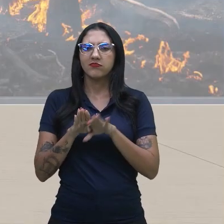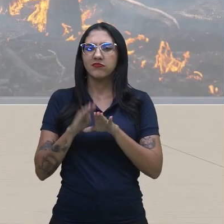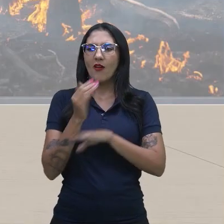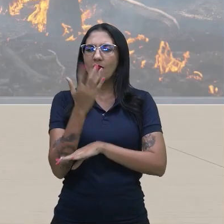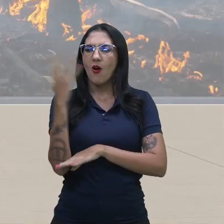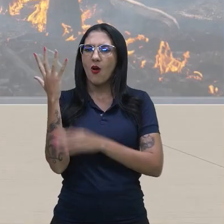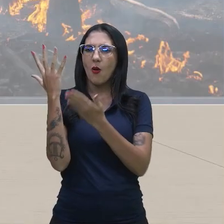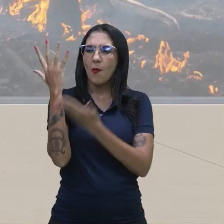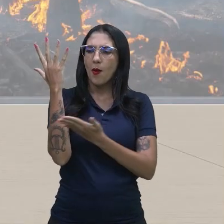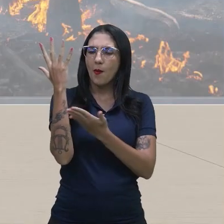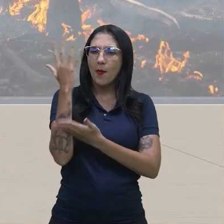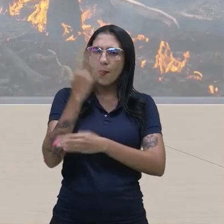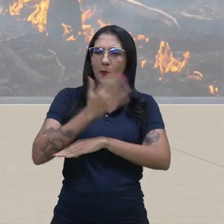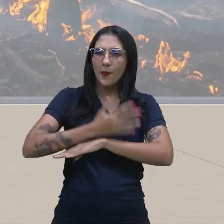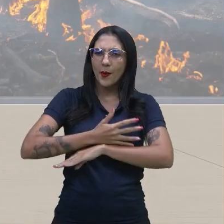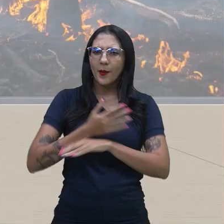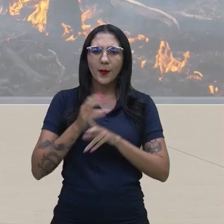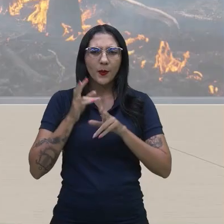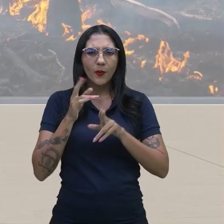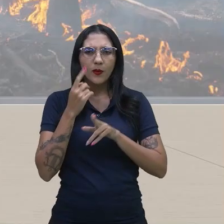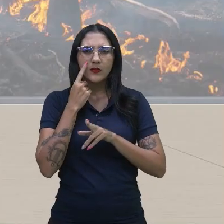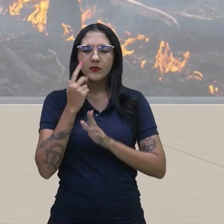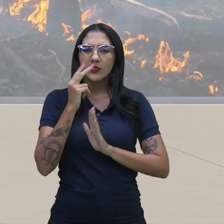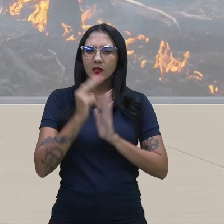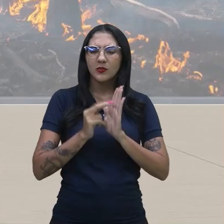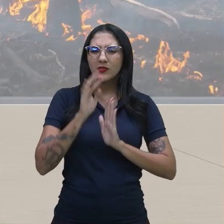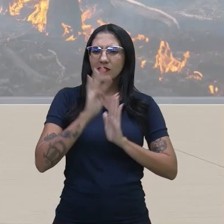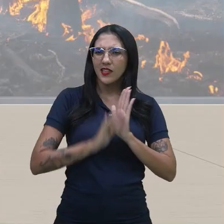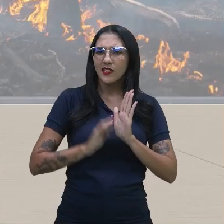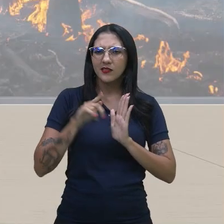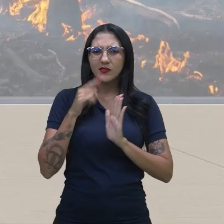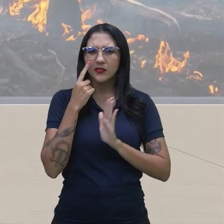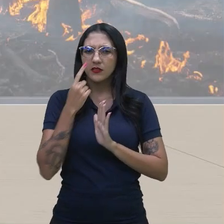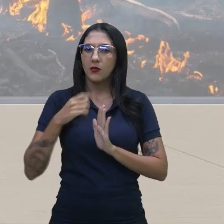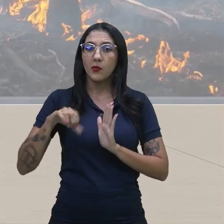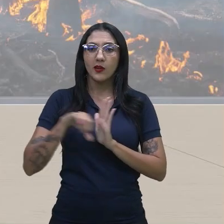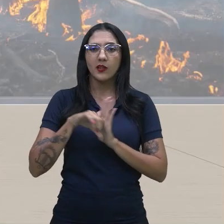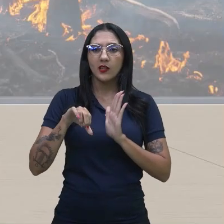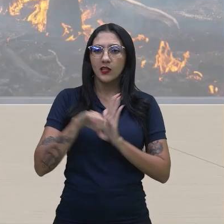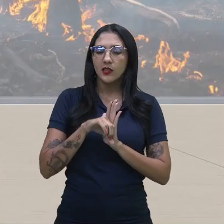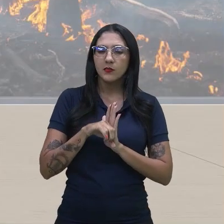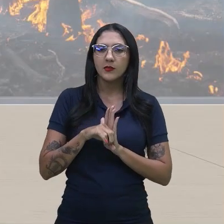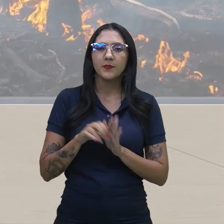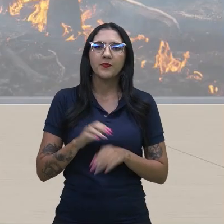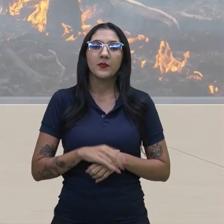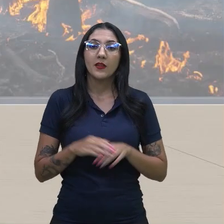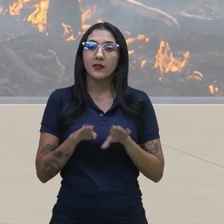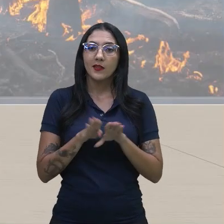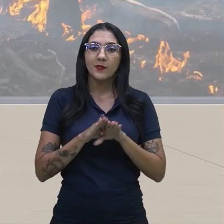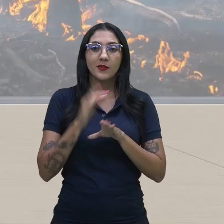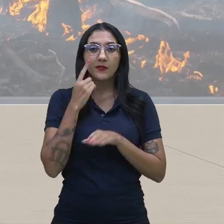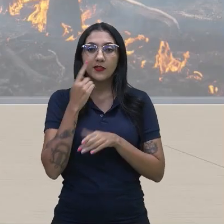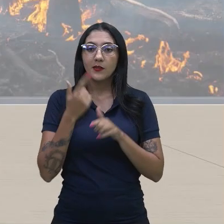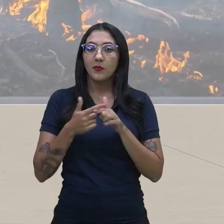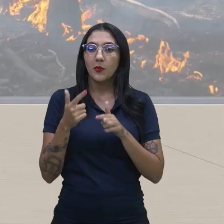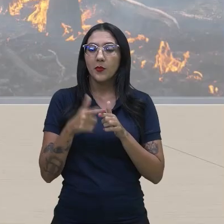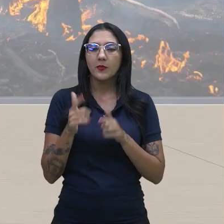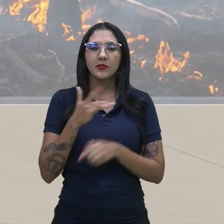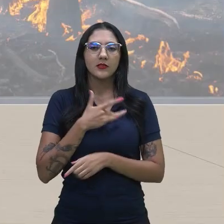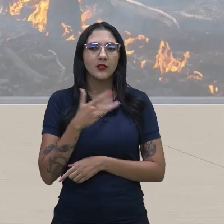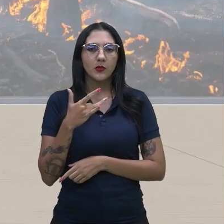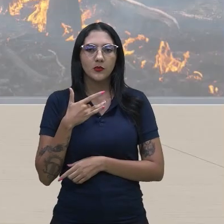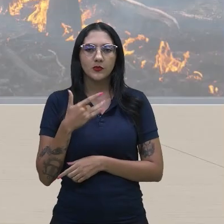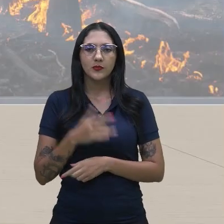no texto, muitas das vezes, né, de forma ilegal, de forma predatória, temos também a saúde, né, humana. E aí nós